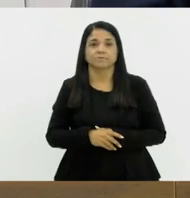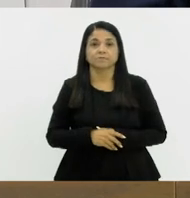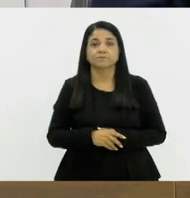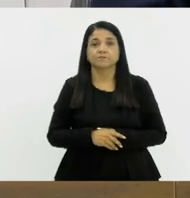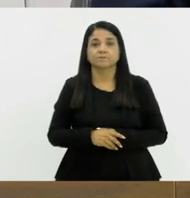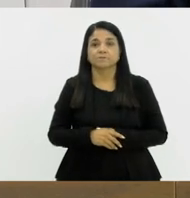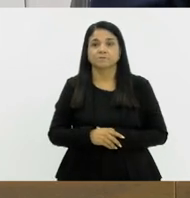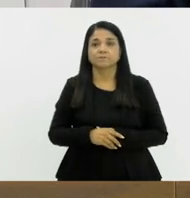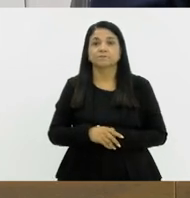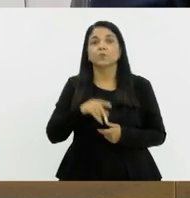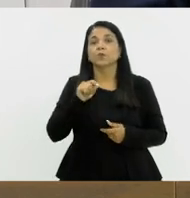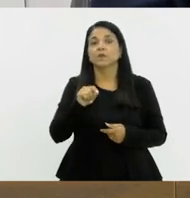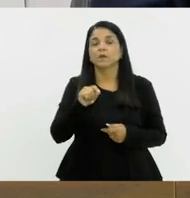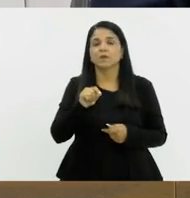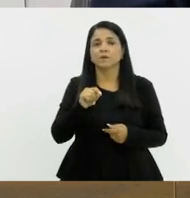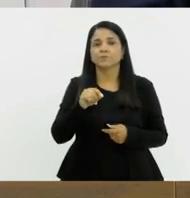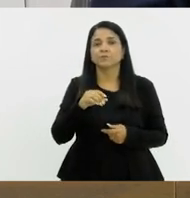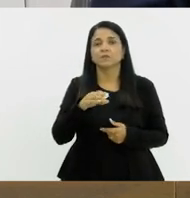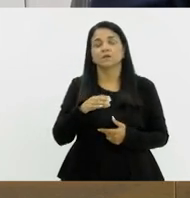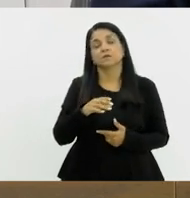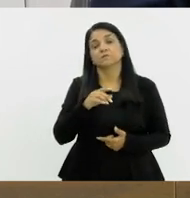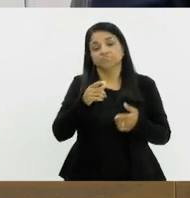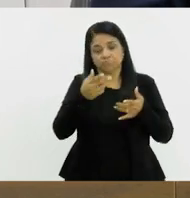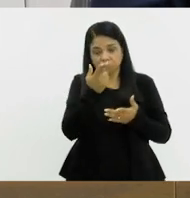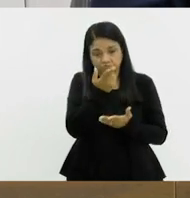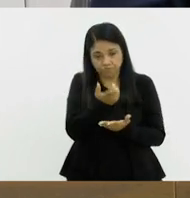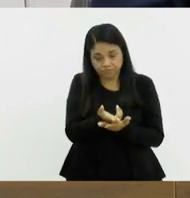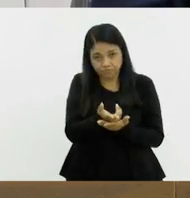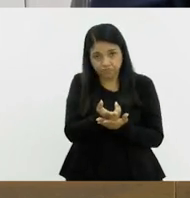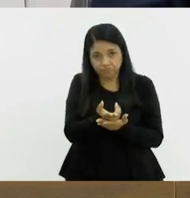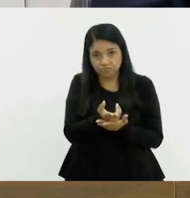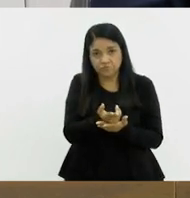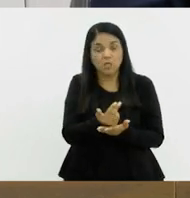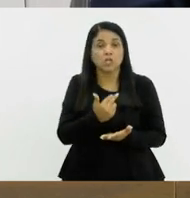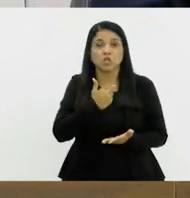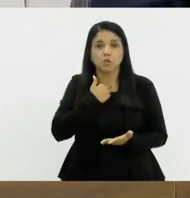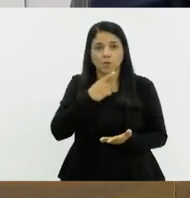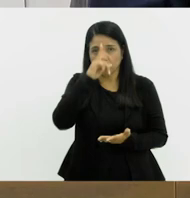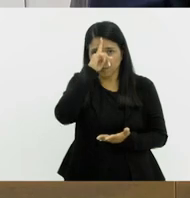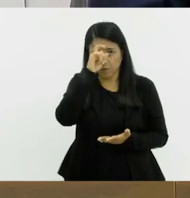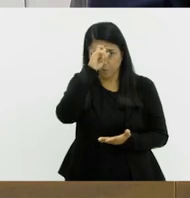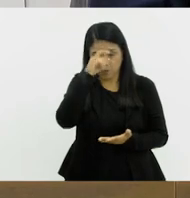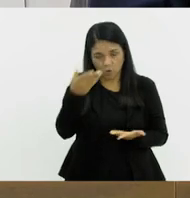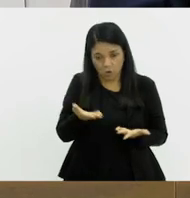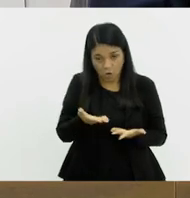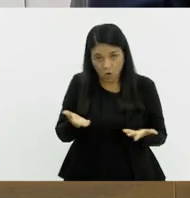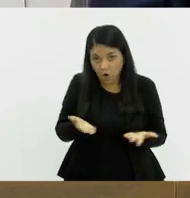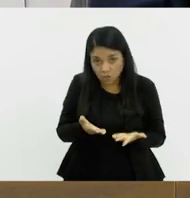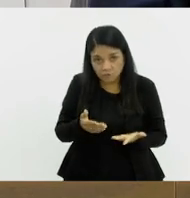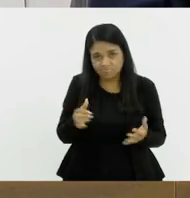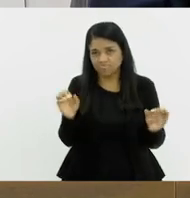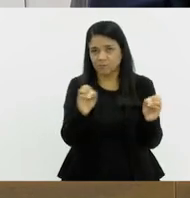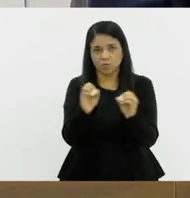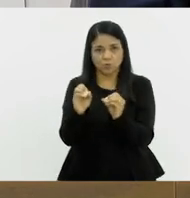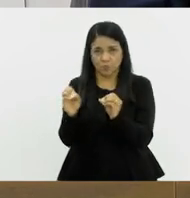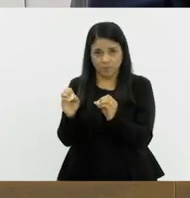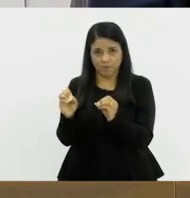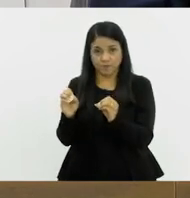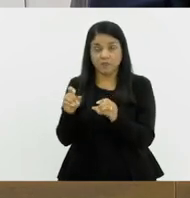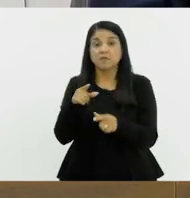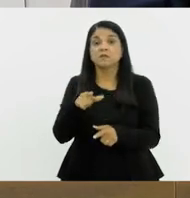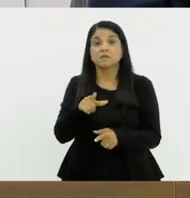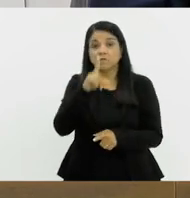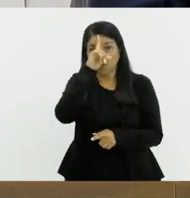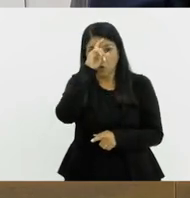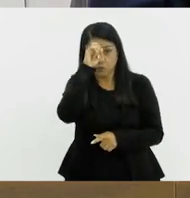Qual é a estabilidade clínica que não pode ser compensada no hospital sanatório penal? Hoje, nenhuma. Mas quando ele for um hospital com 80